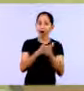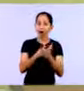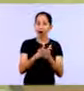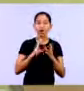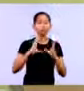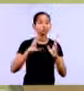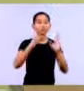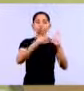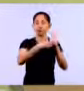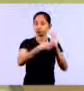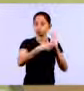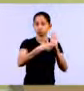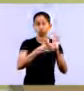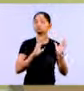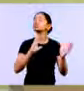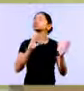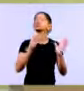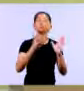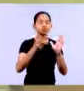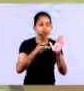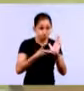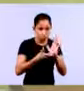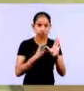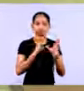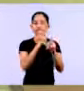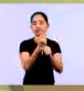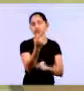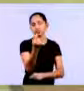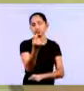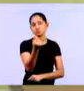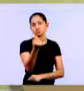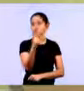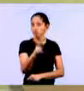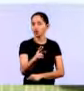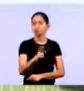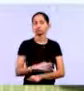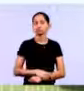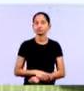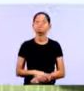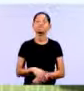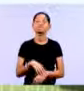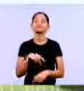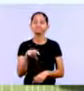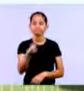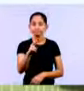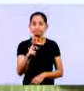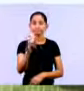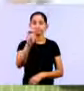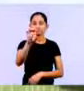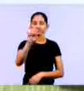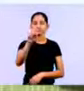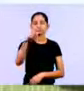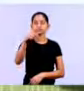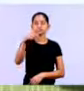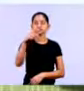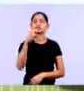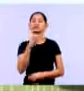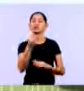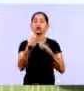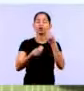ser integral, o valor total do crédito tributário. E vamos às espécies, às causas